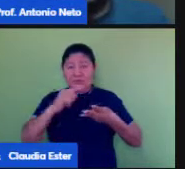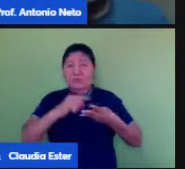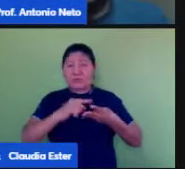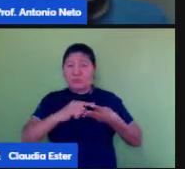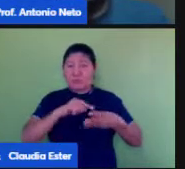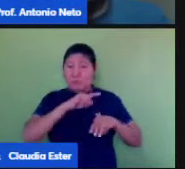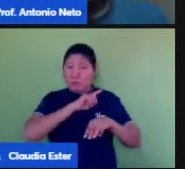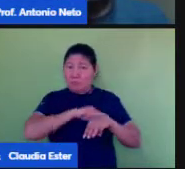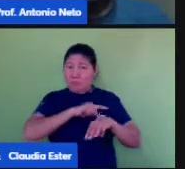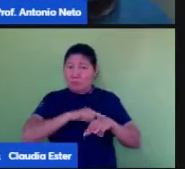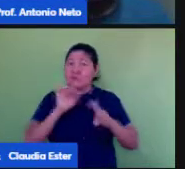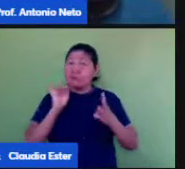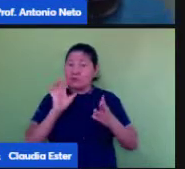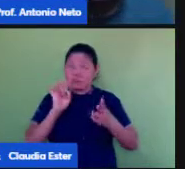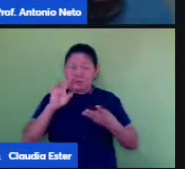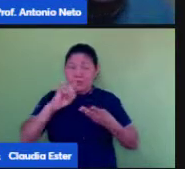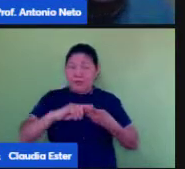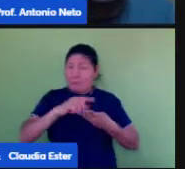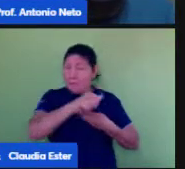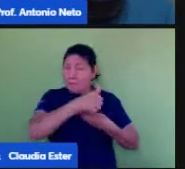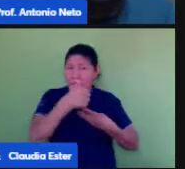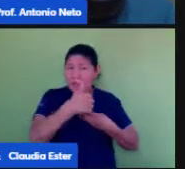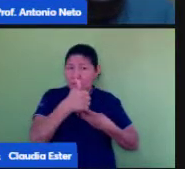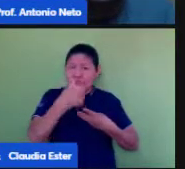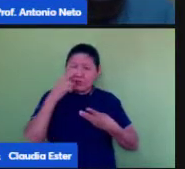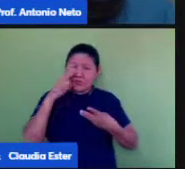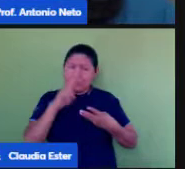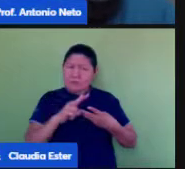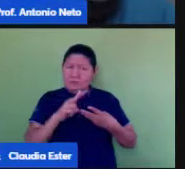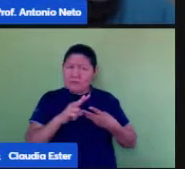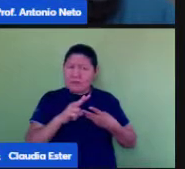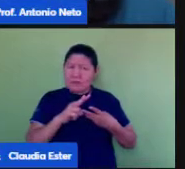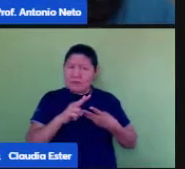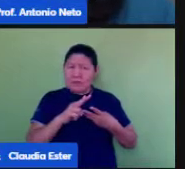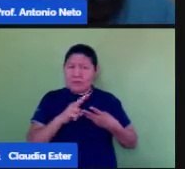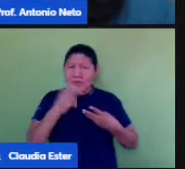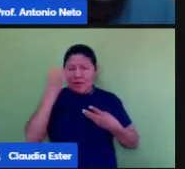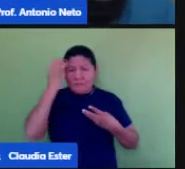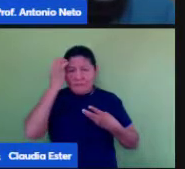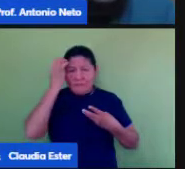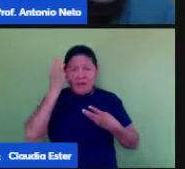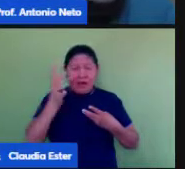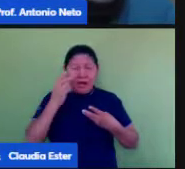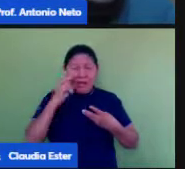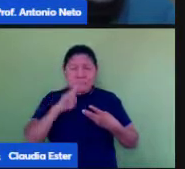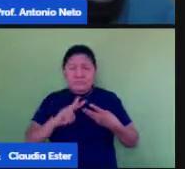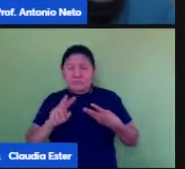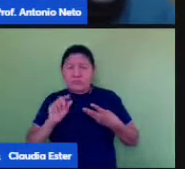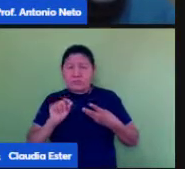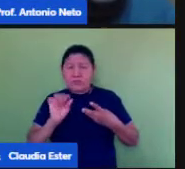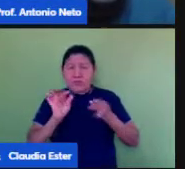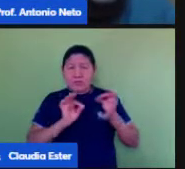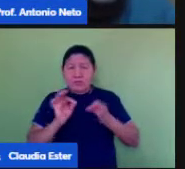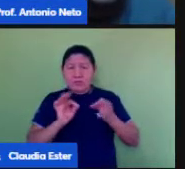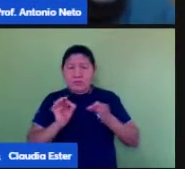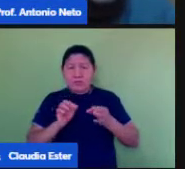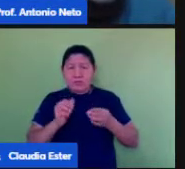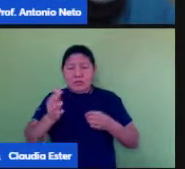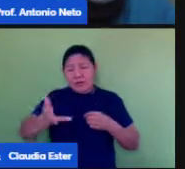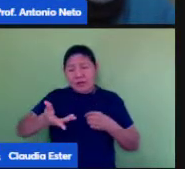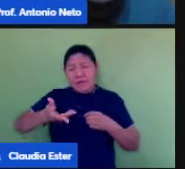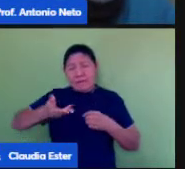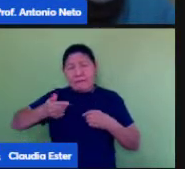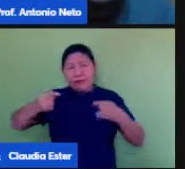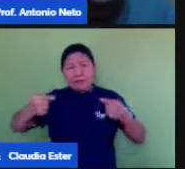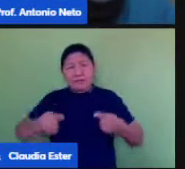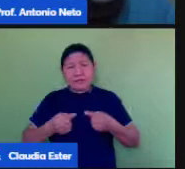Então, primeiro nós já vimos. E se vocês se atentarem ao que já foi dito, as habilidades em que a